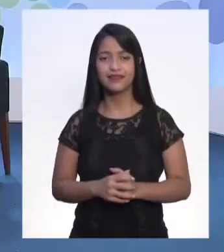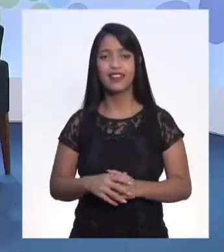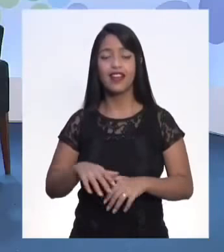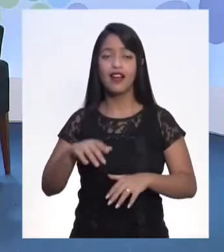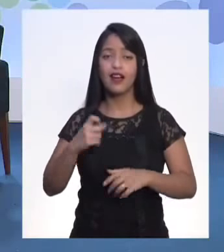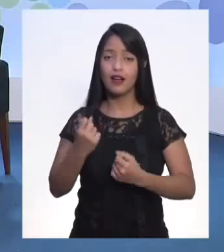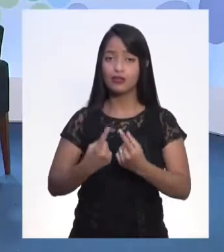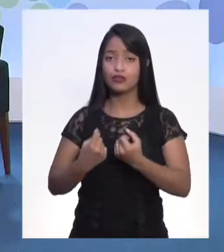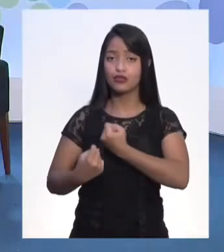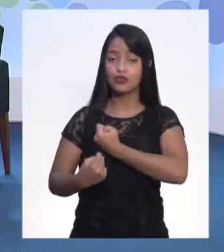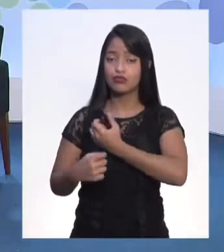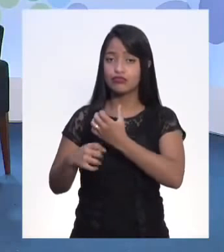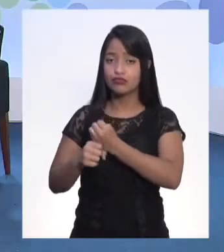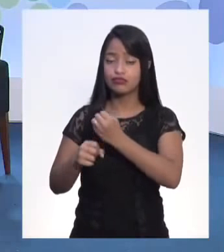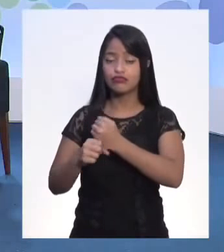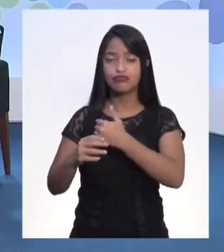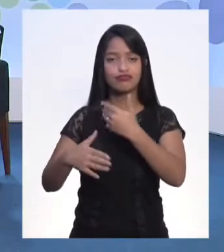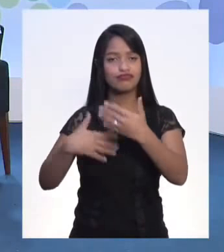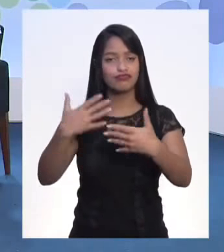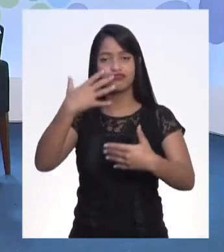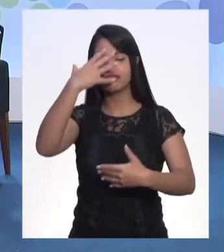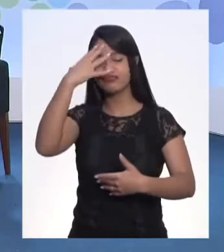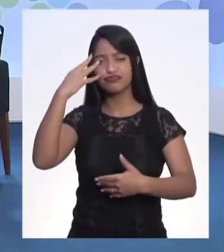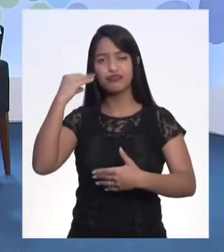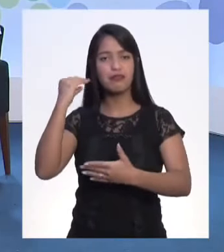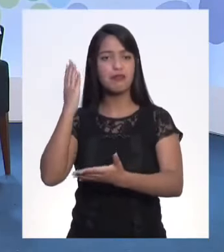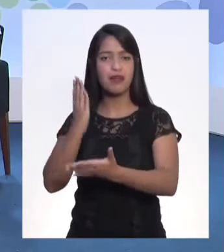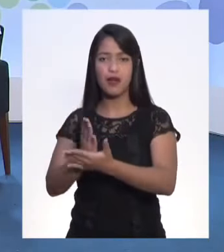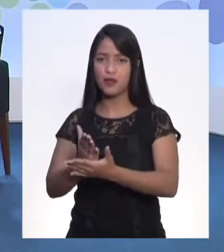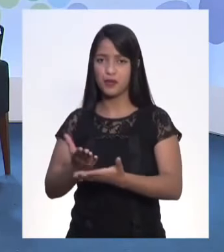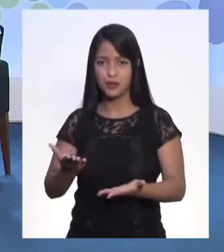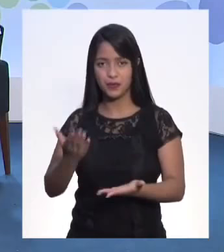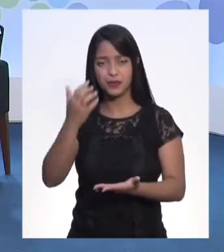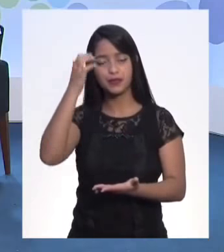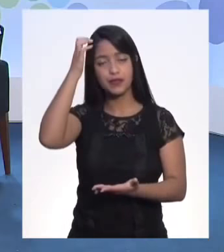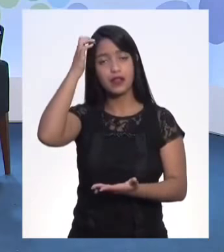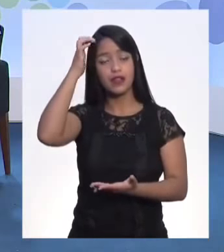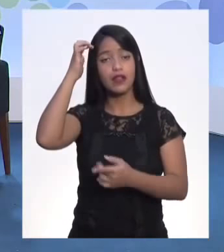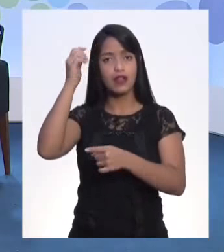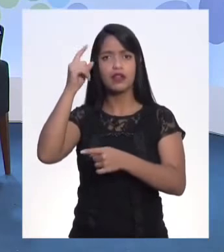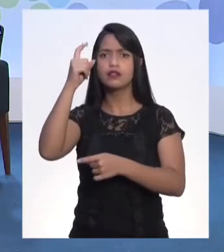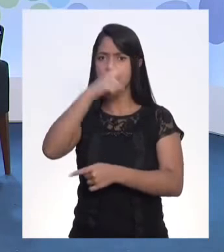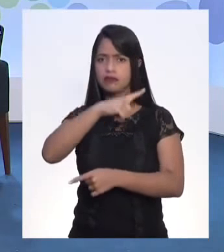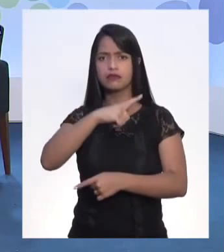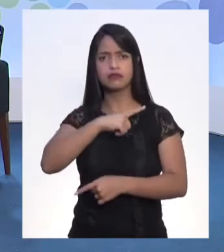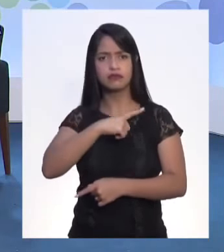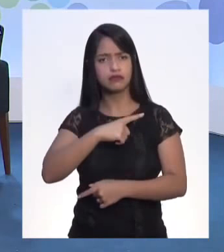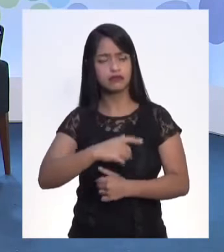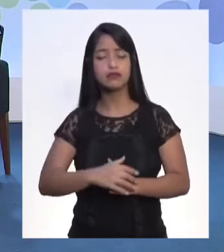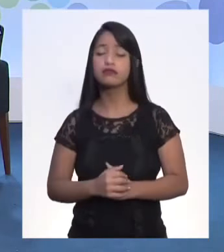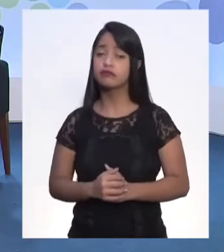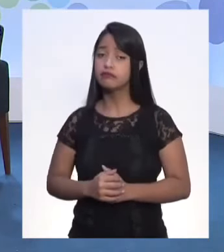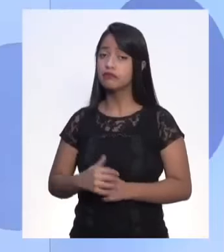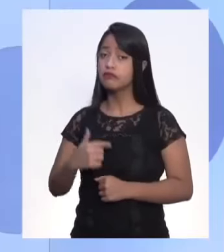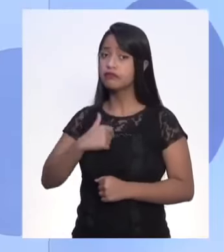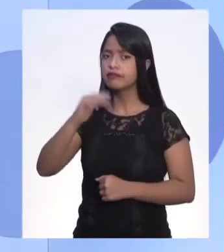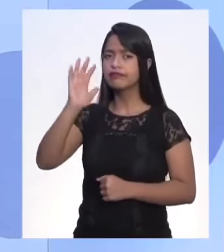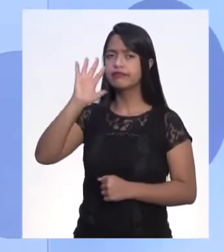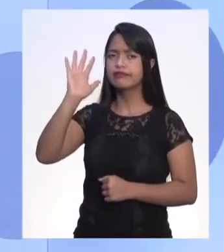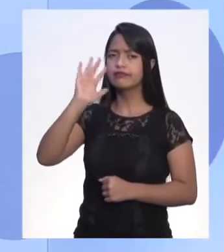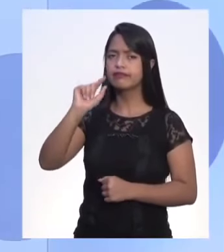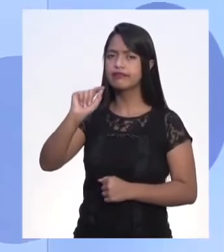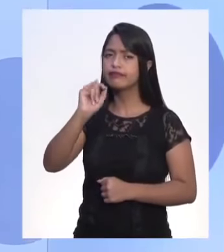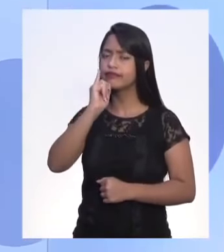eles foram acabaram sendo esquecidos né No decorrer arranjaram complexo Jonas é não eu fico pensando para